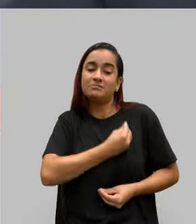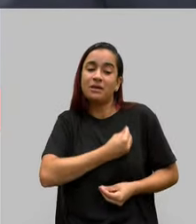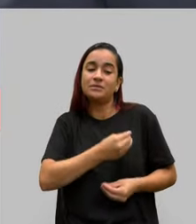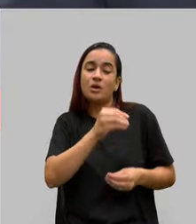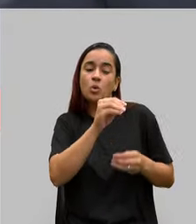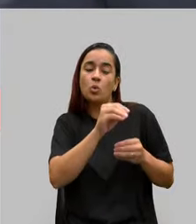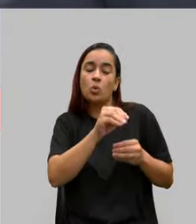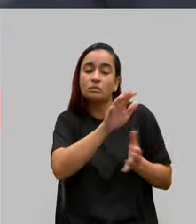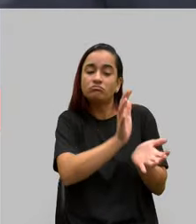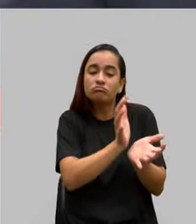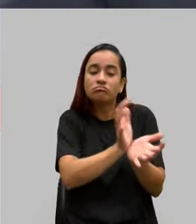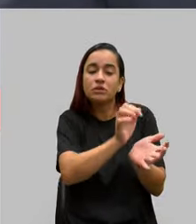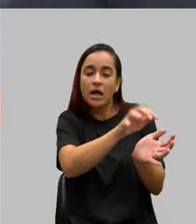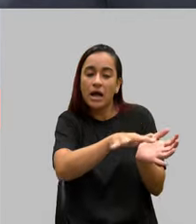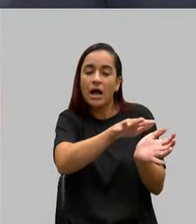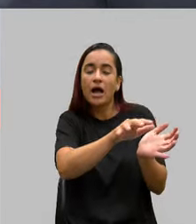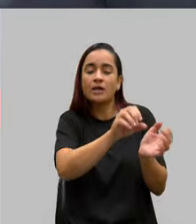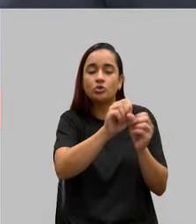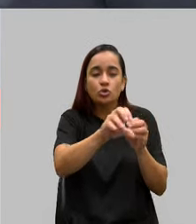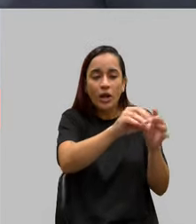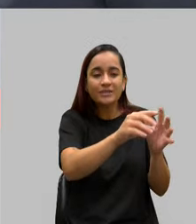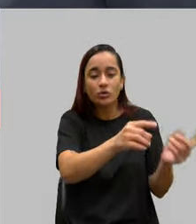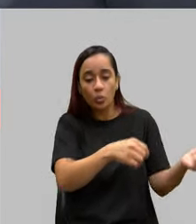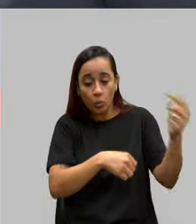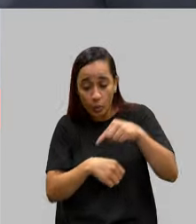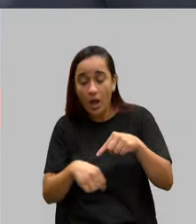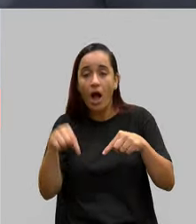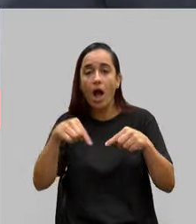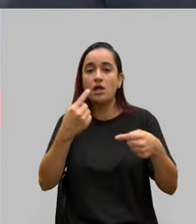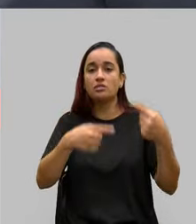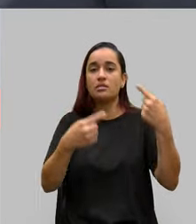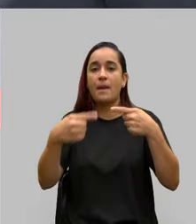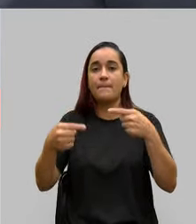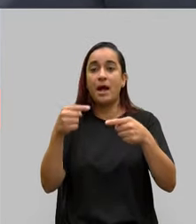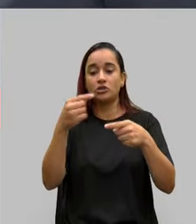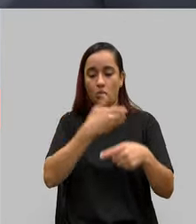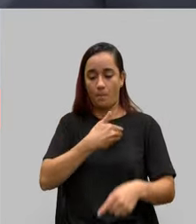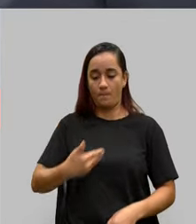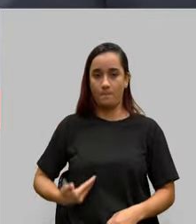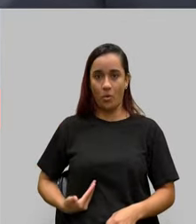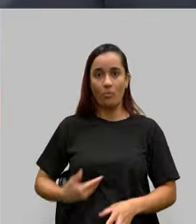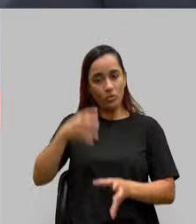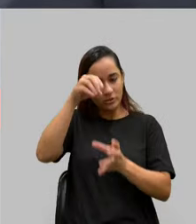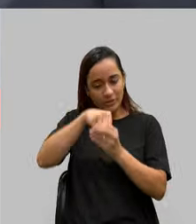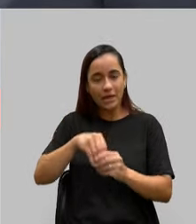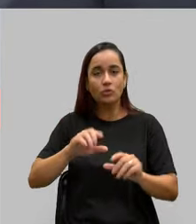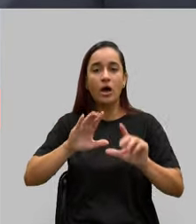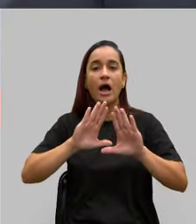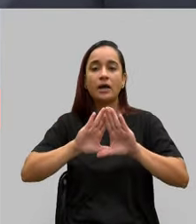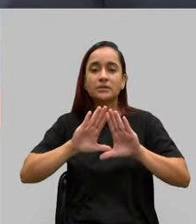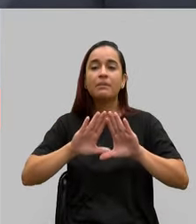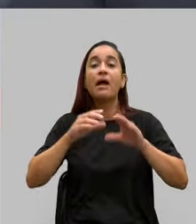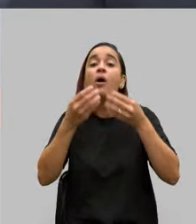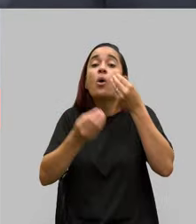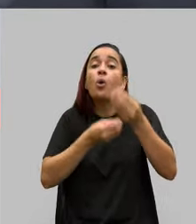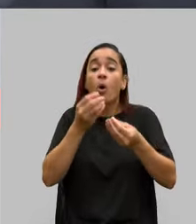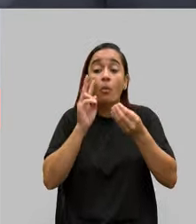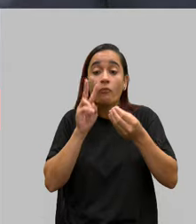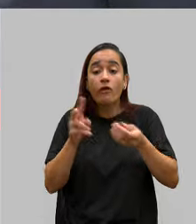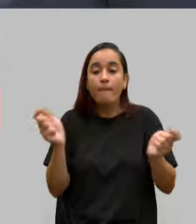eh na casa do Povo na Assembleia a respeito de uma nova incorporação a possibilidade de uma nova